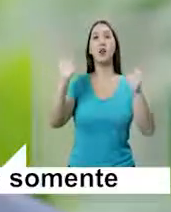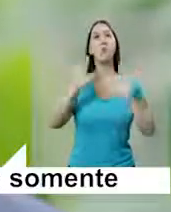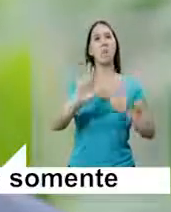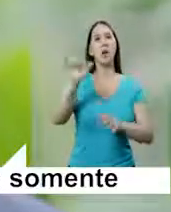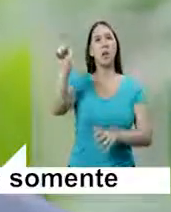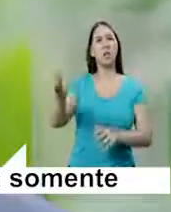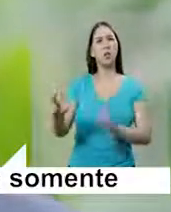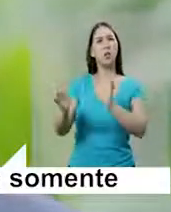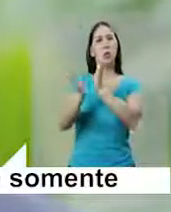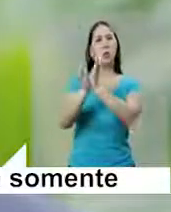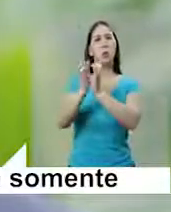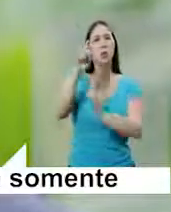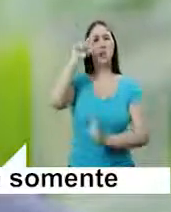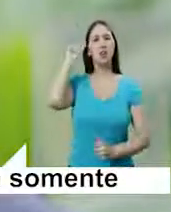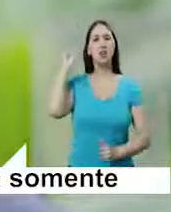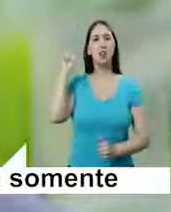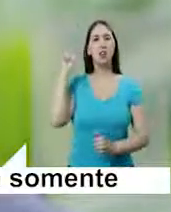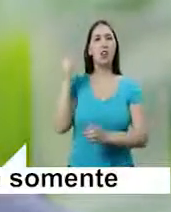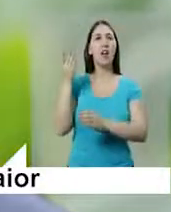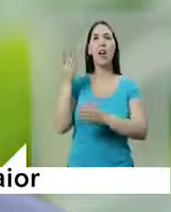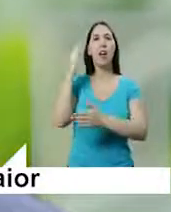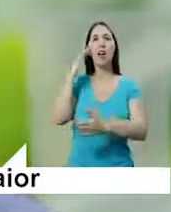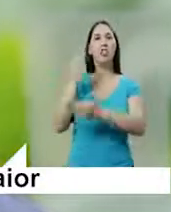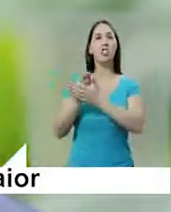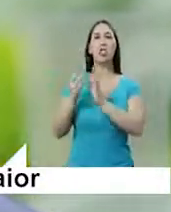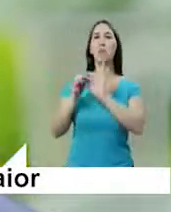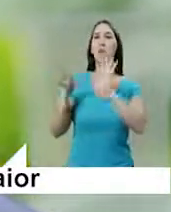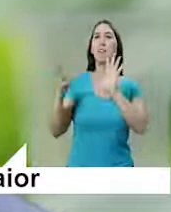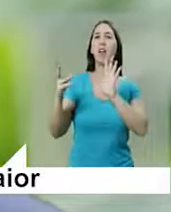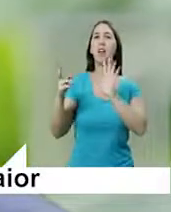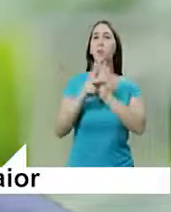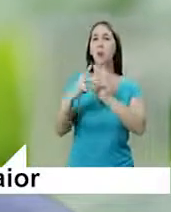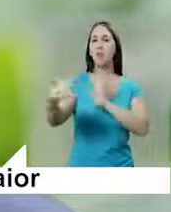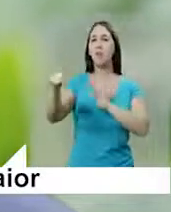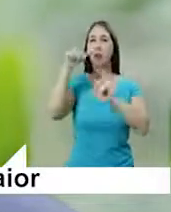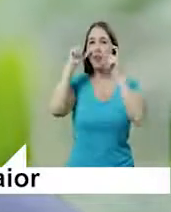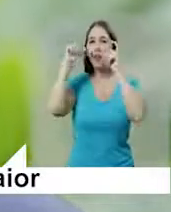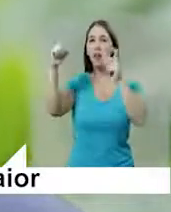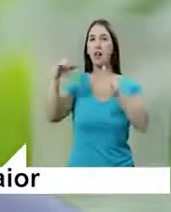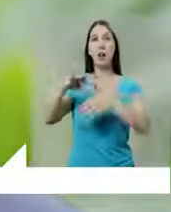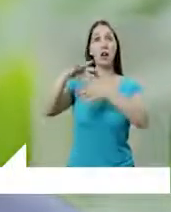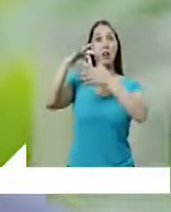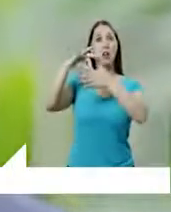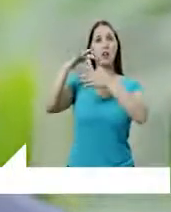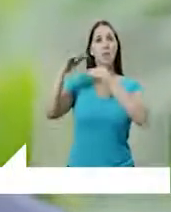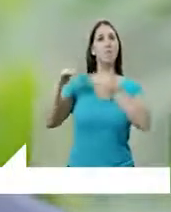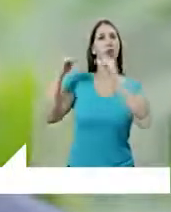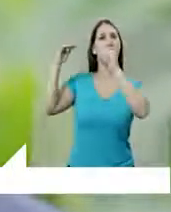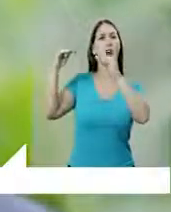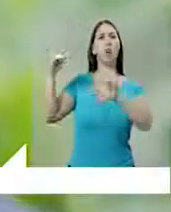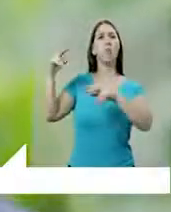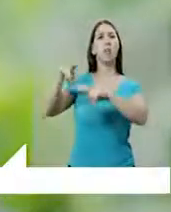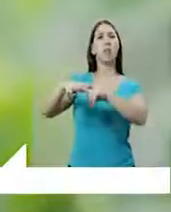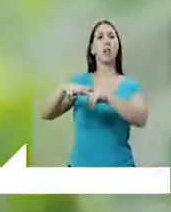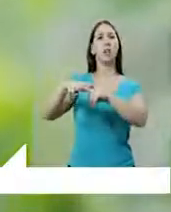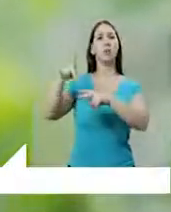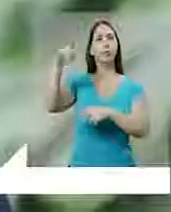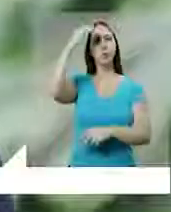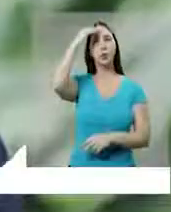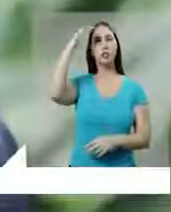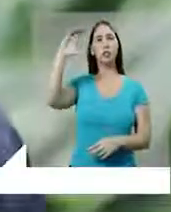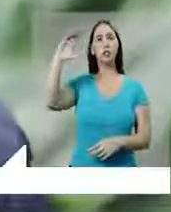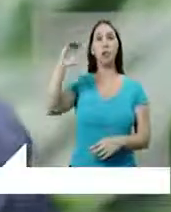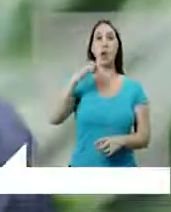os socialistas do Márcio França acreditam somente na liberdade deles, mesmo quando o líder maior dessa turma está preso em